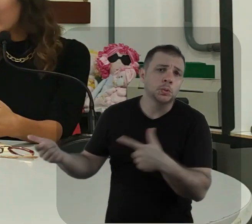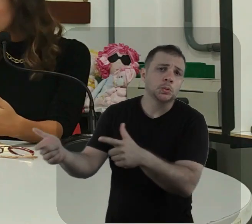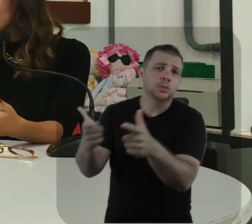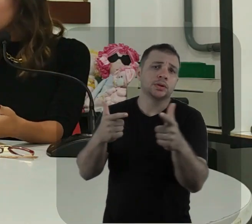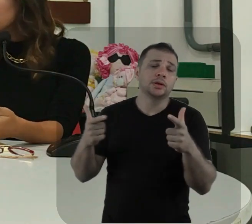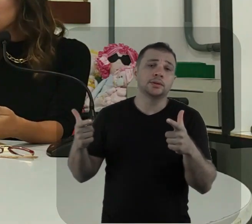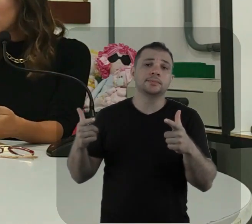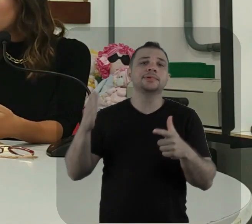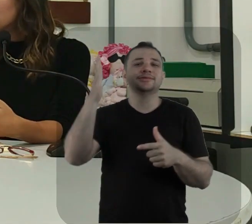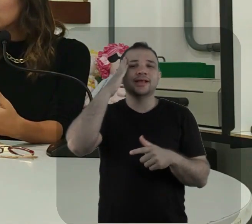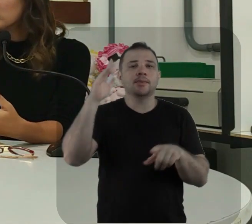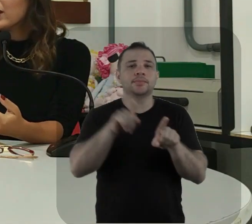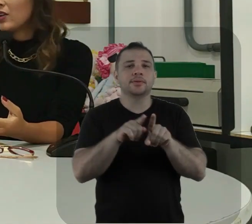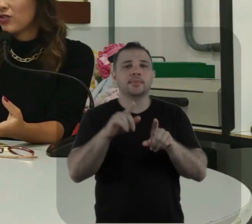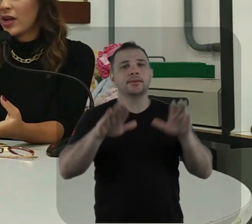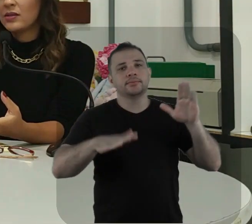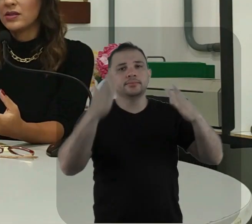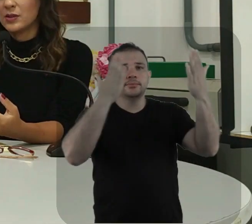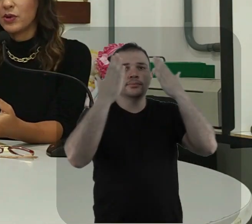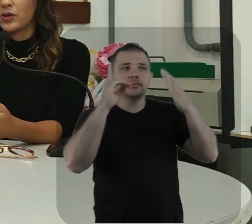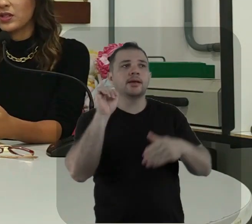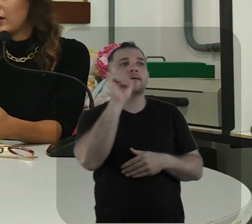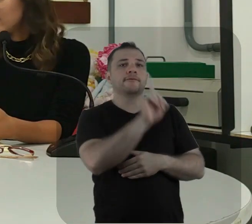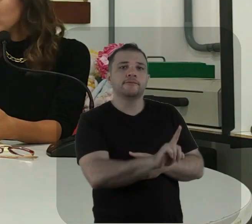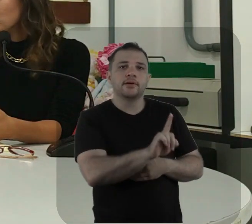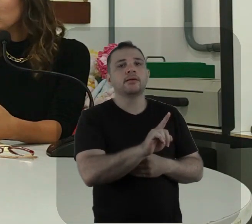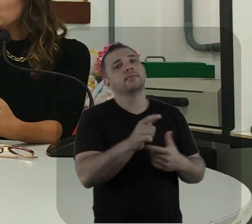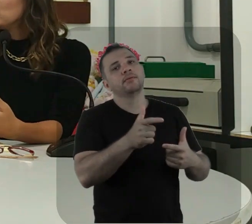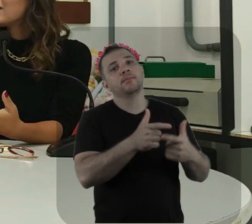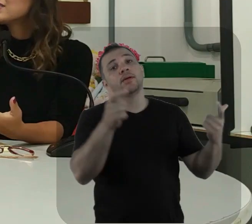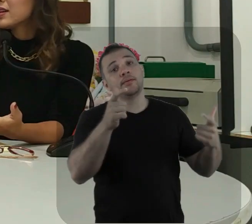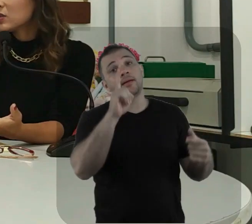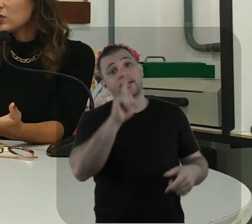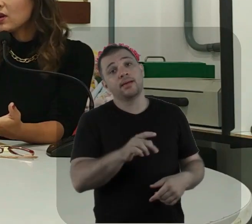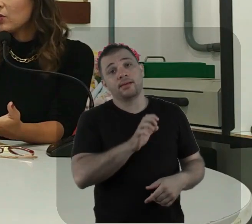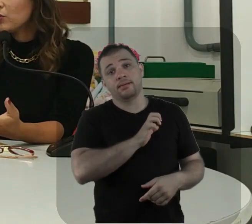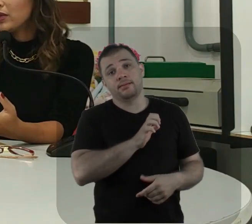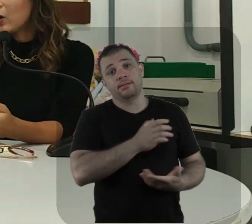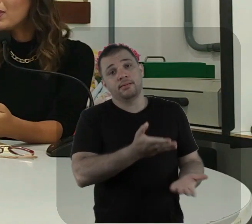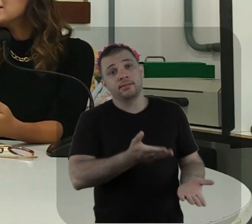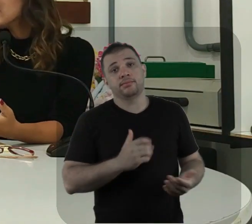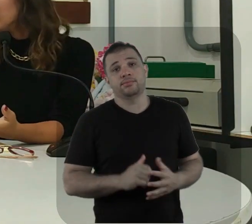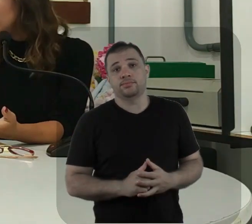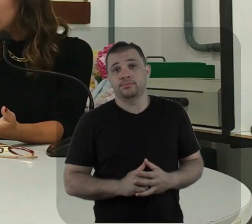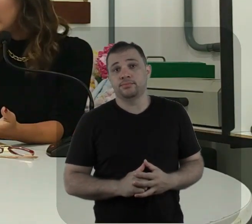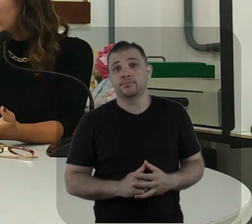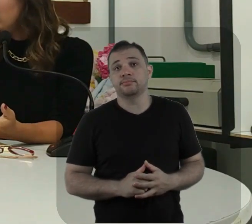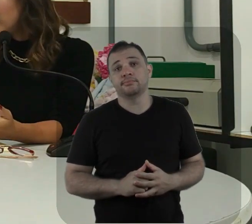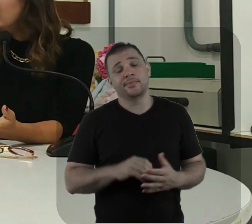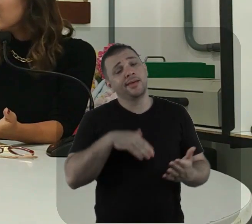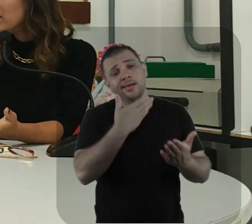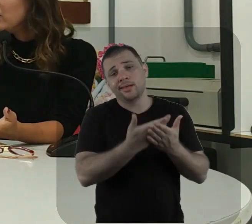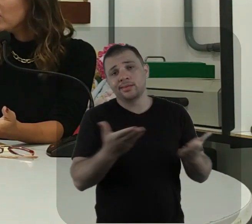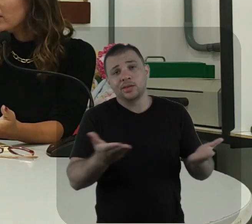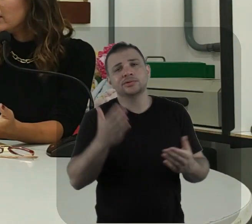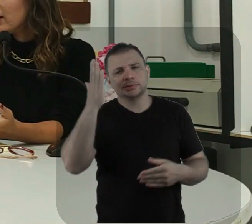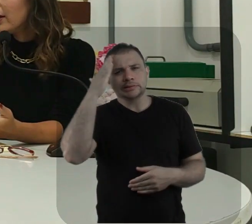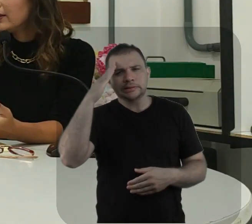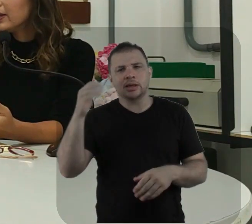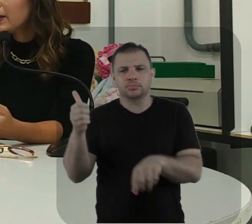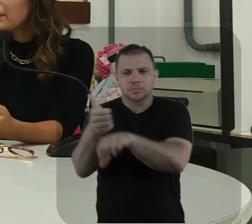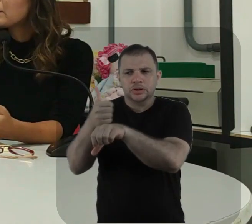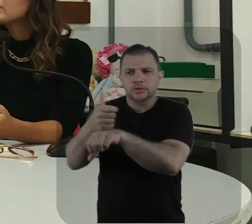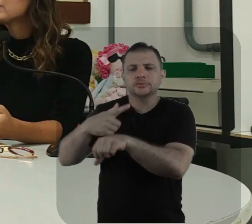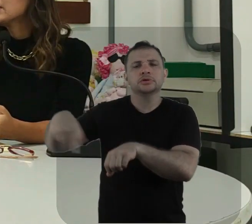profissionais cada vez mais estão engajados nesse processo do acesso à saúde mental, mas ainda infelizmente